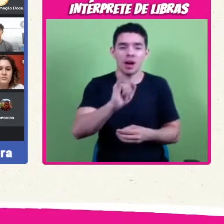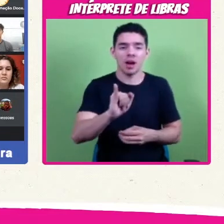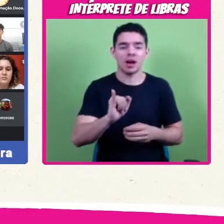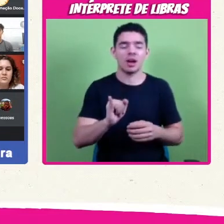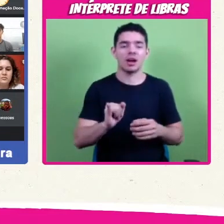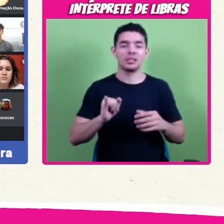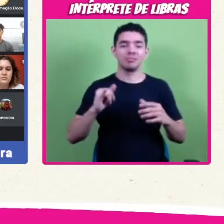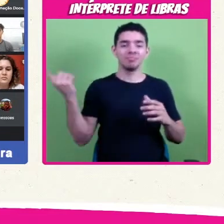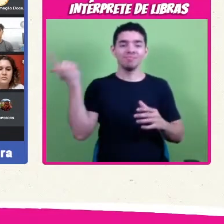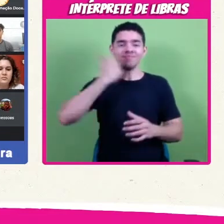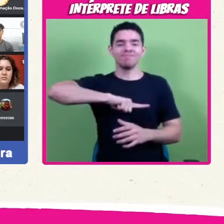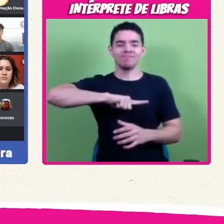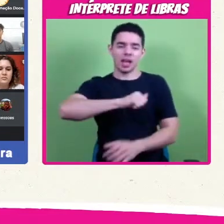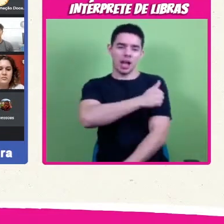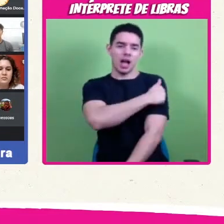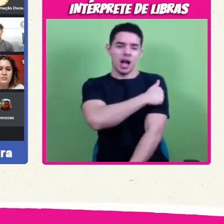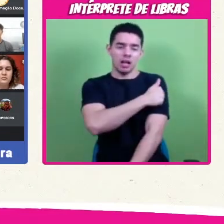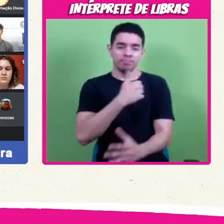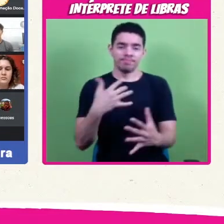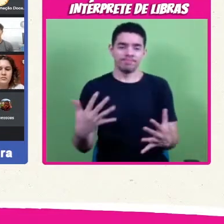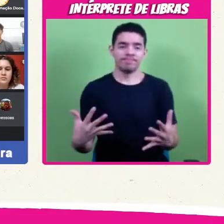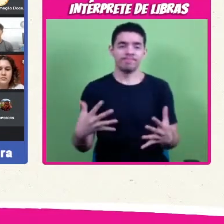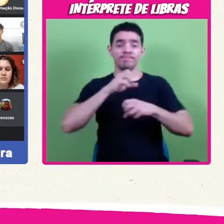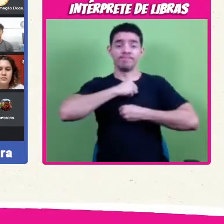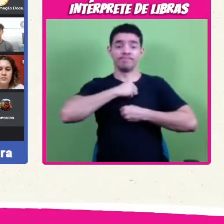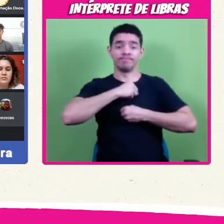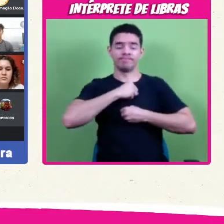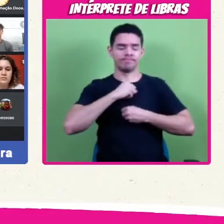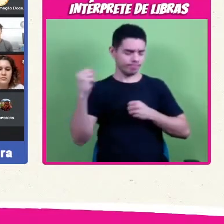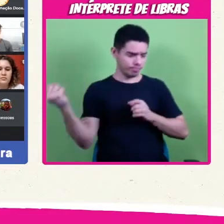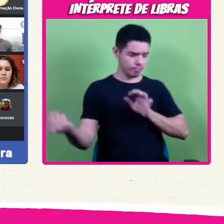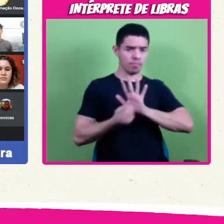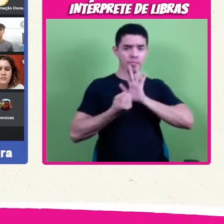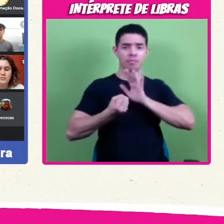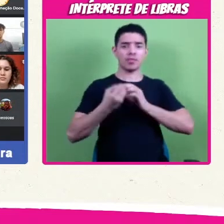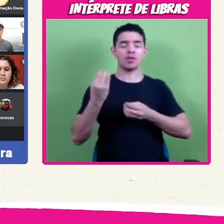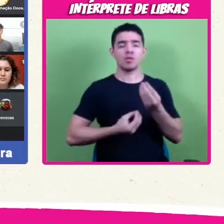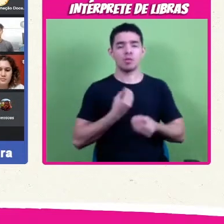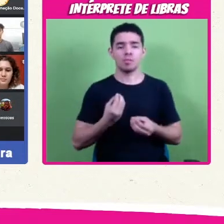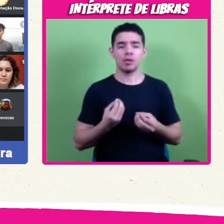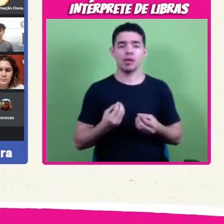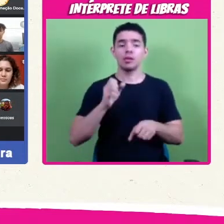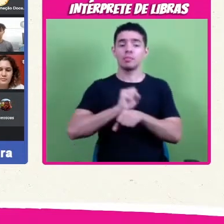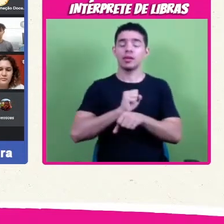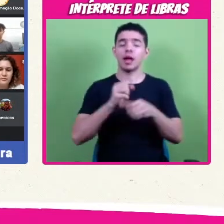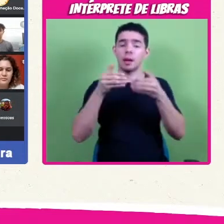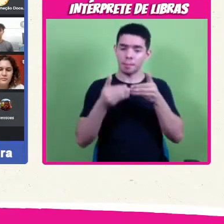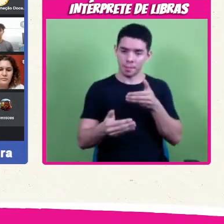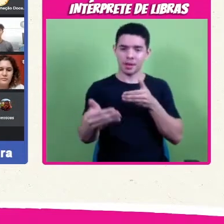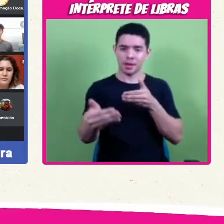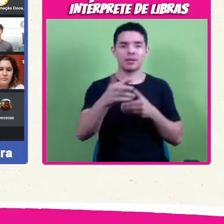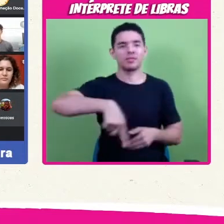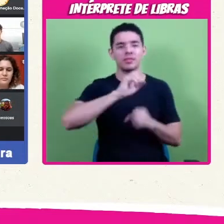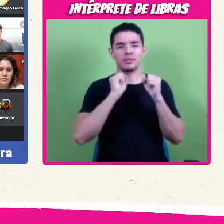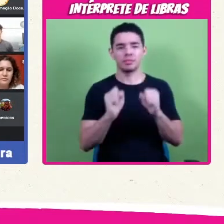vai afetar quem está assistindo, e, nesse sentido, eu espero que, a partir daí, vocês possam construir